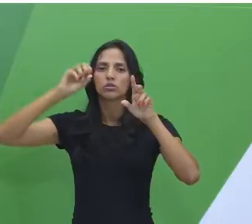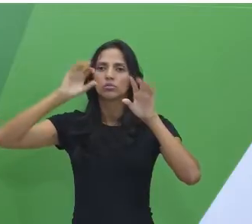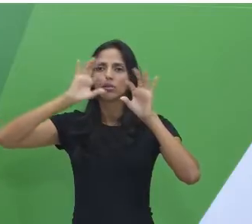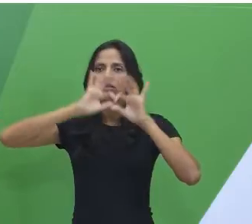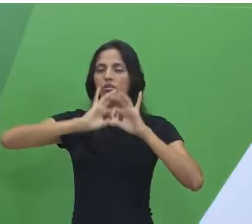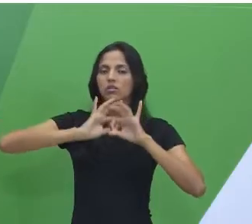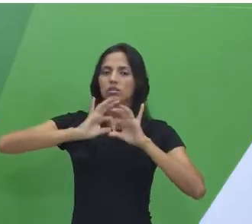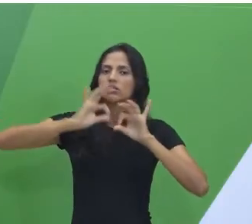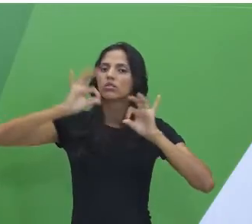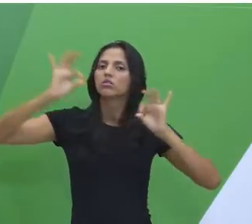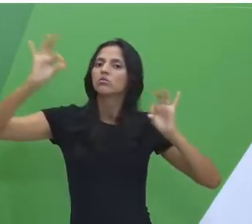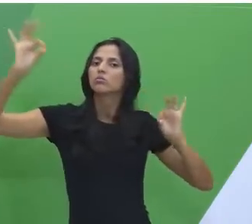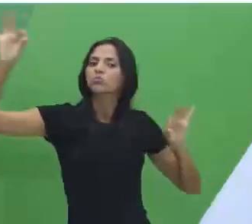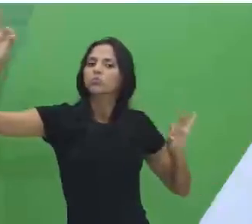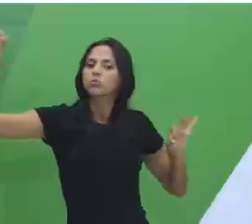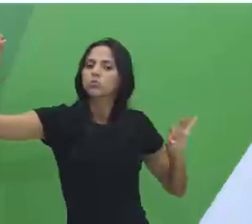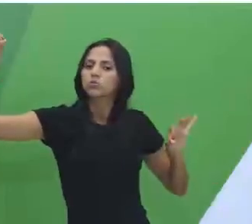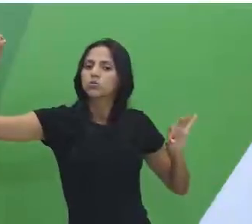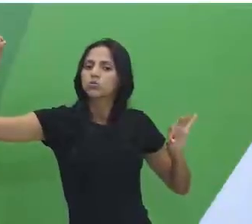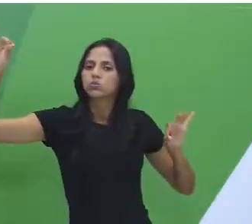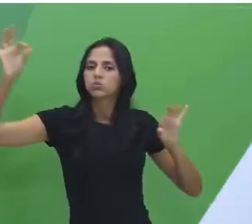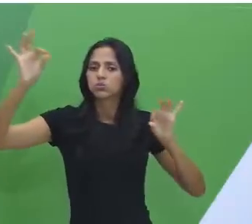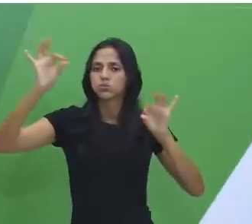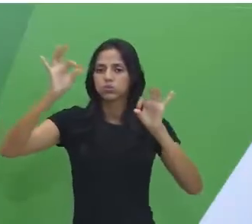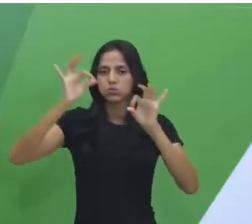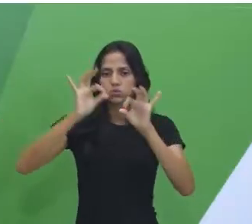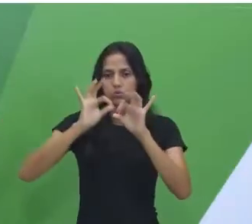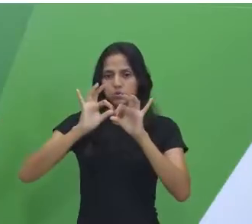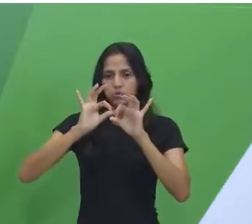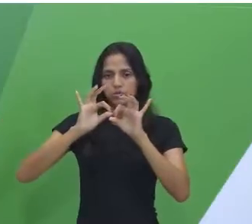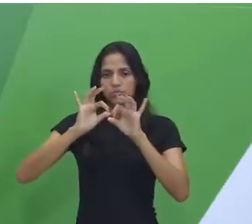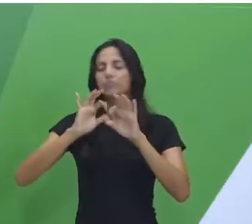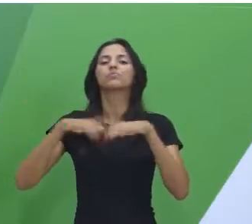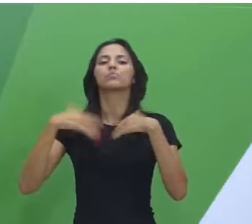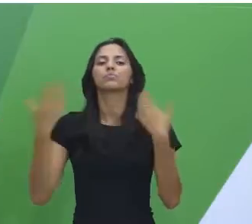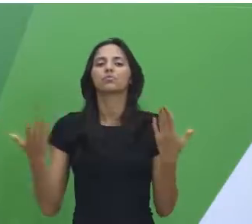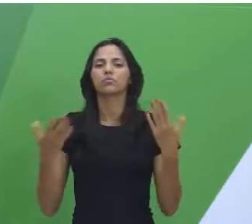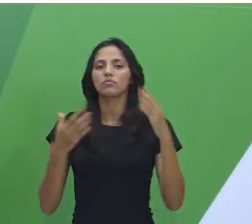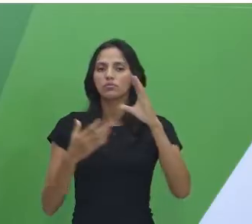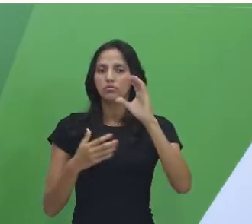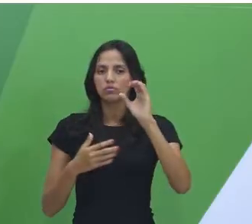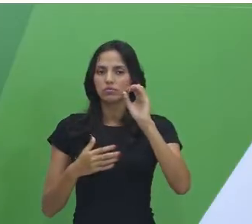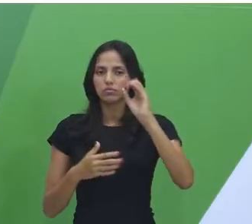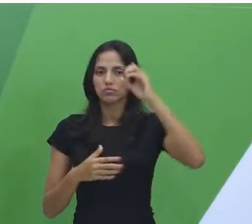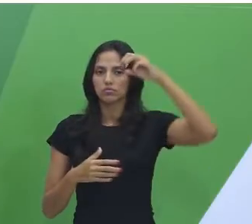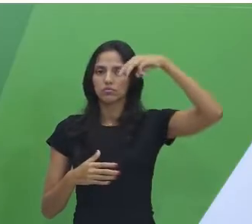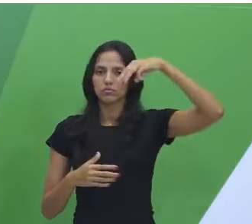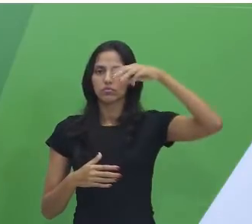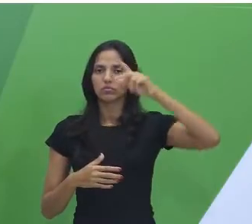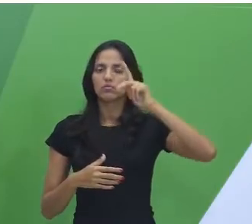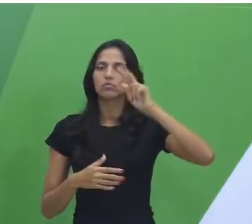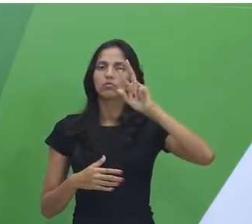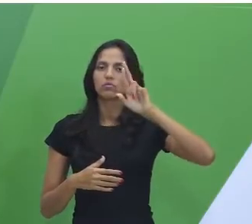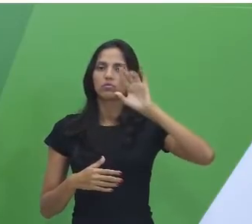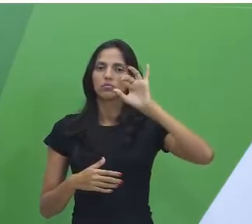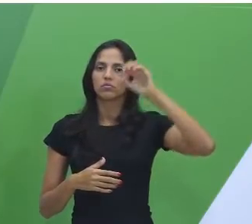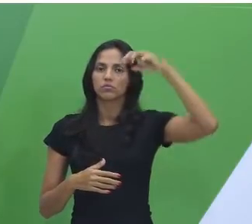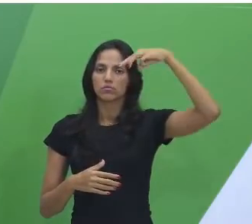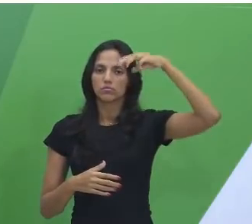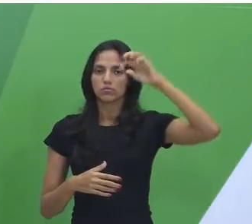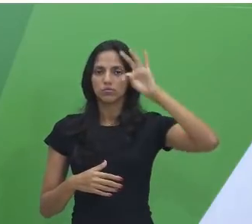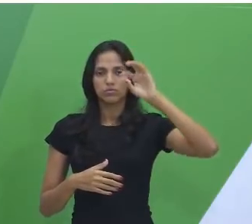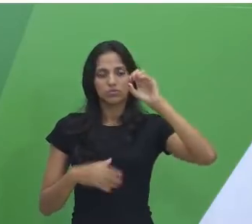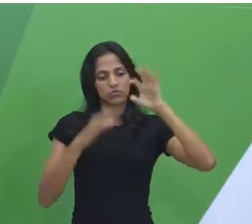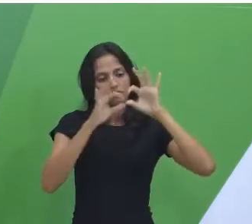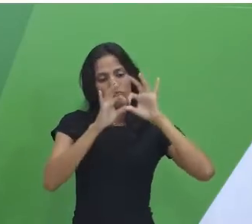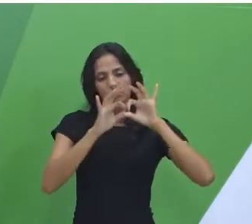distâncias, comprimentos através de angulações. Então, o comprimento de um arco é a sua medida linear